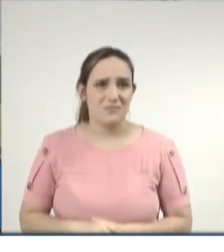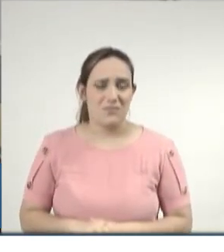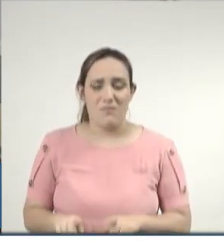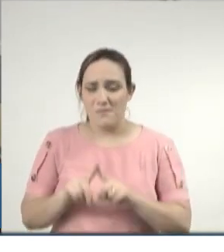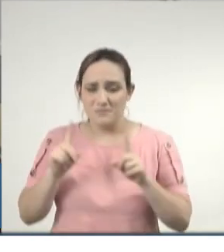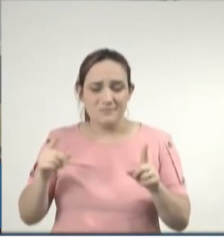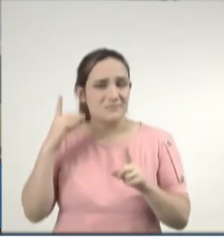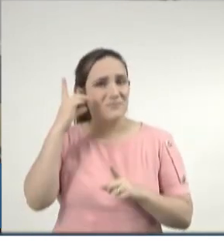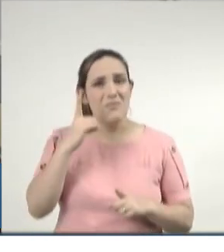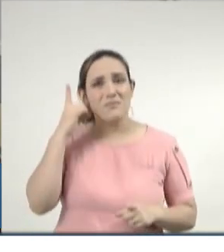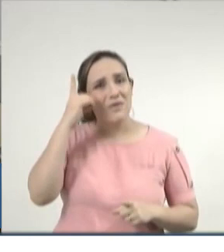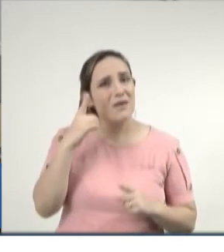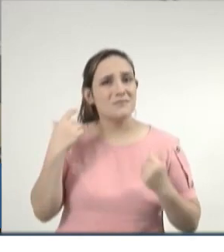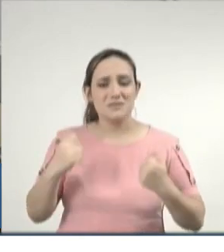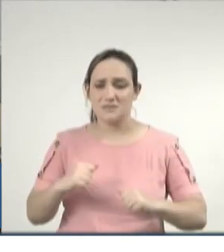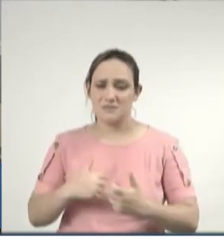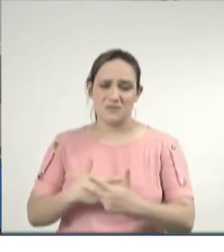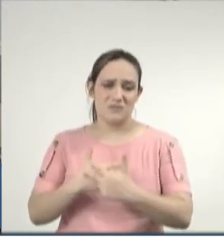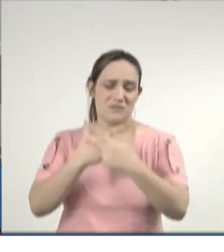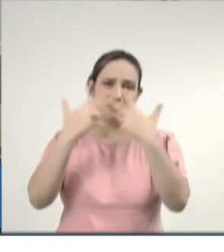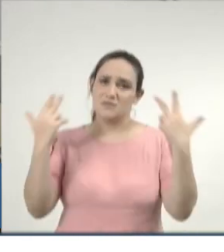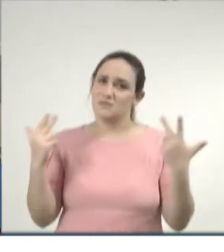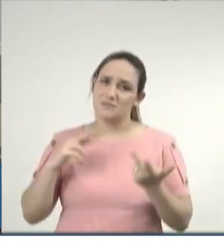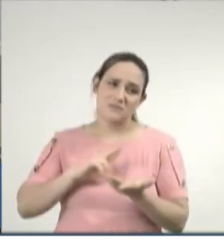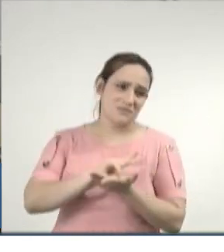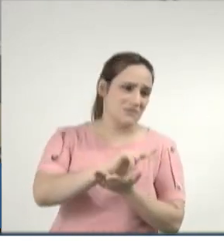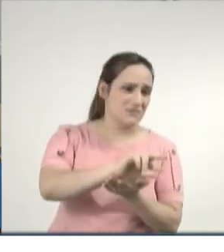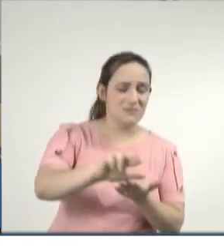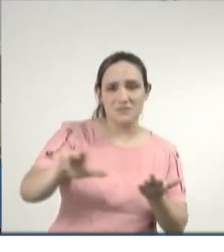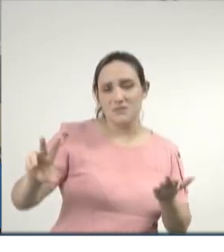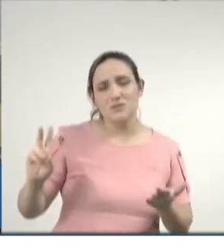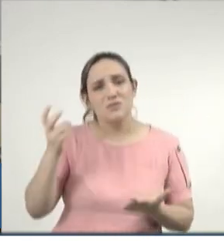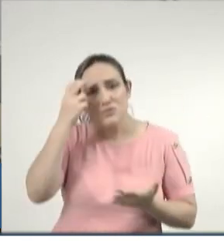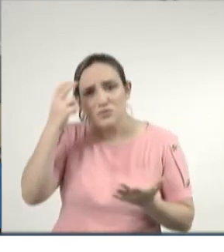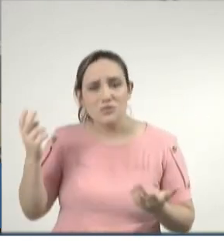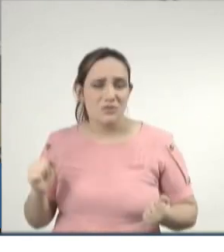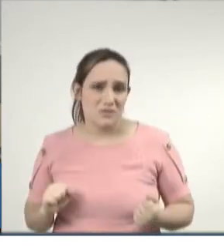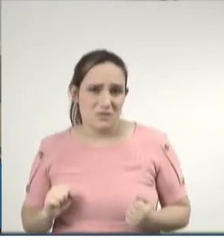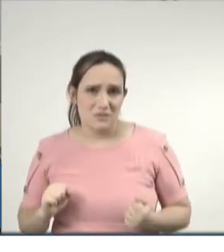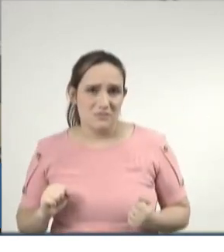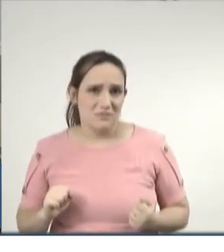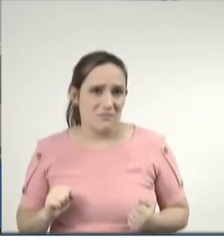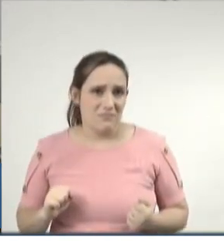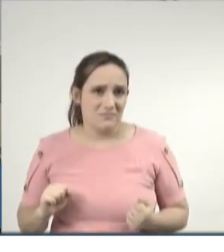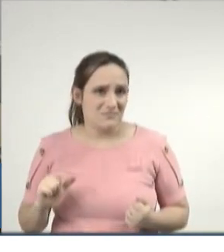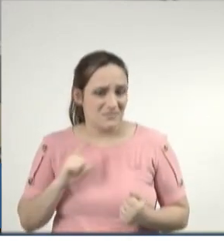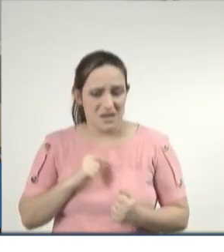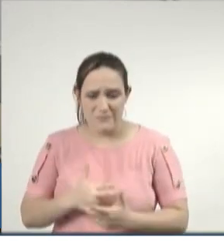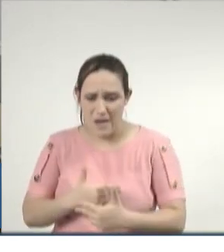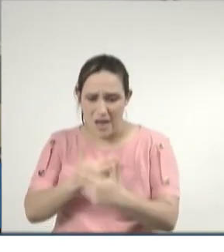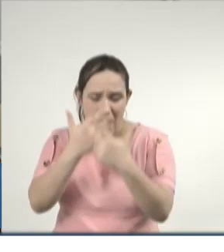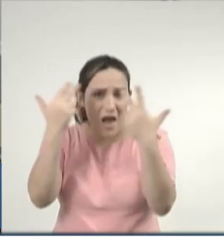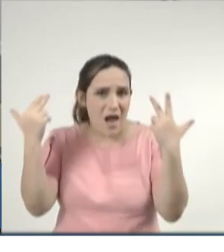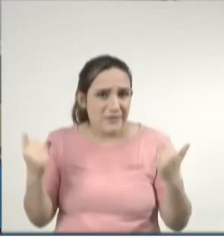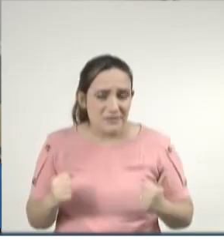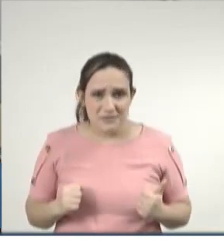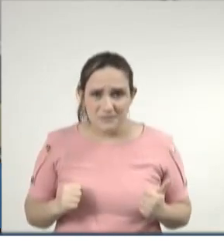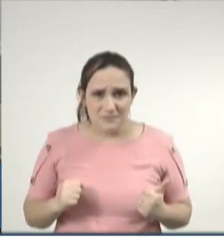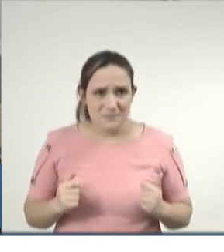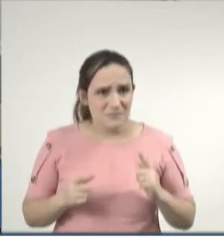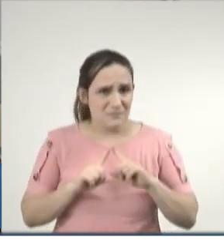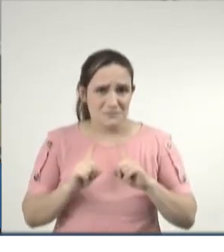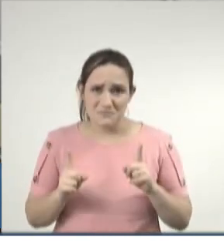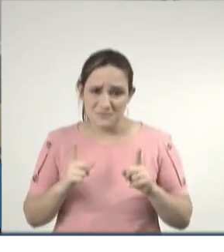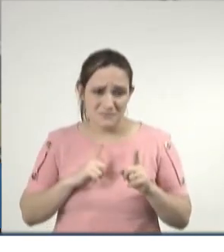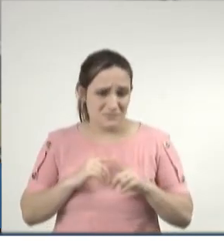parlamentos executivos deveriam ser uma reprodução da nossa cultura. Nós temos o quê? Multiplural. E o que